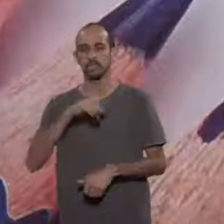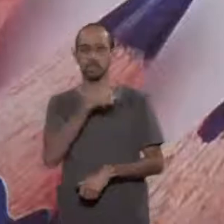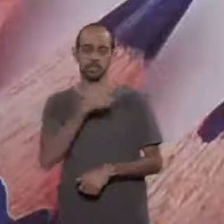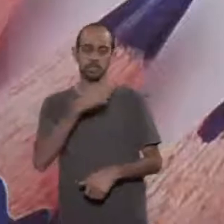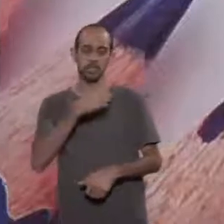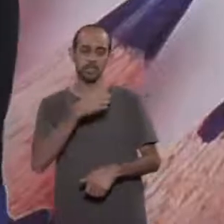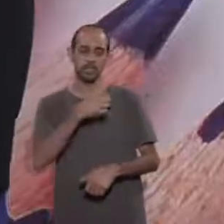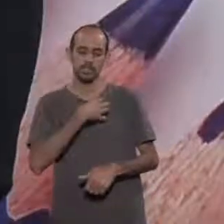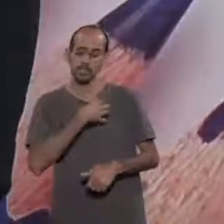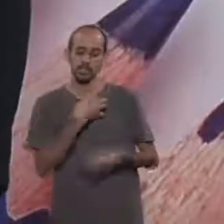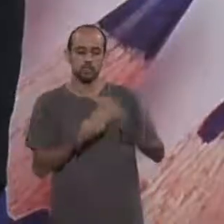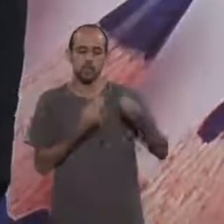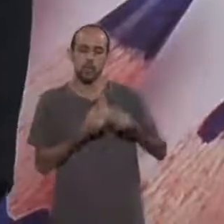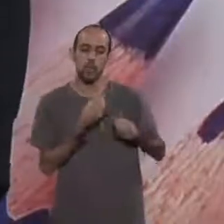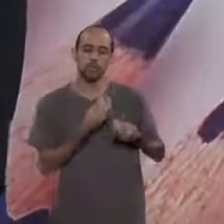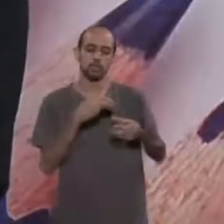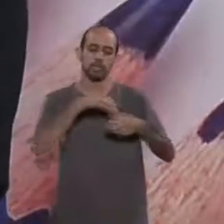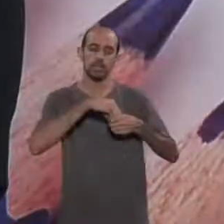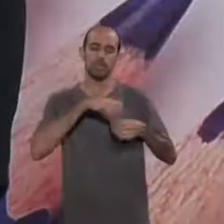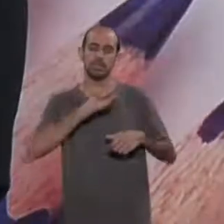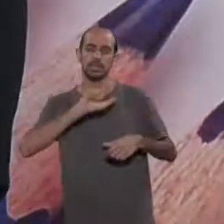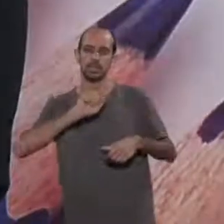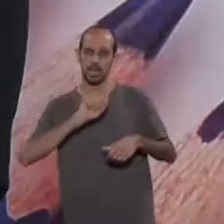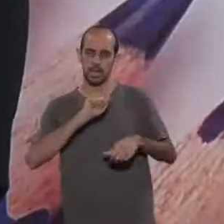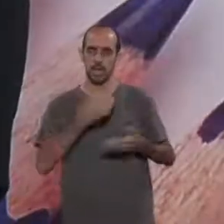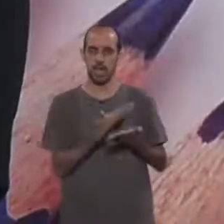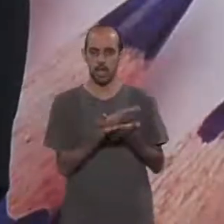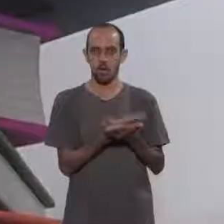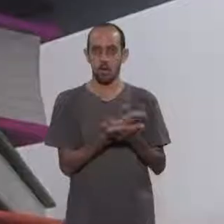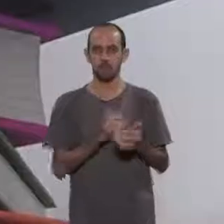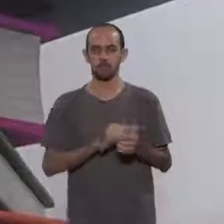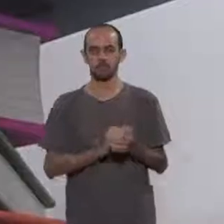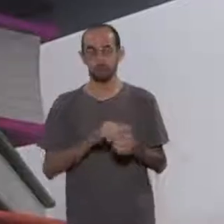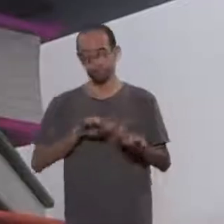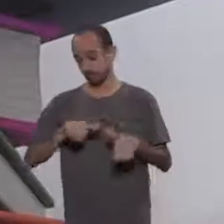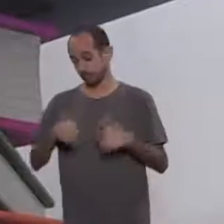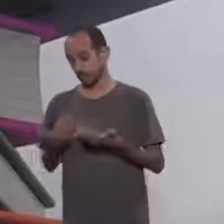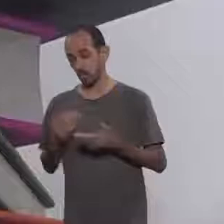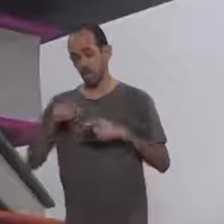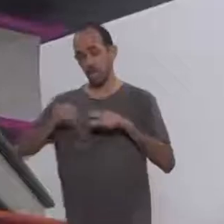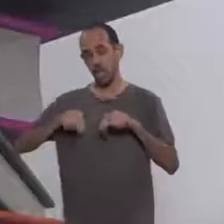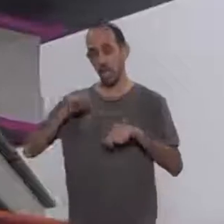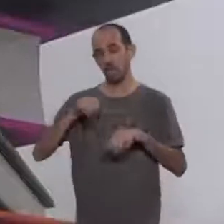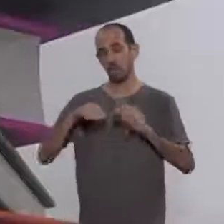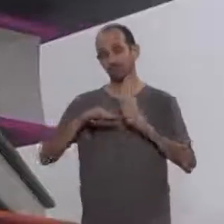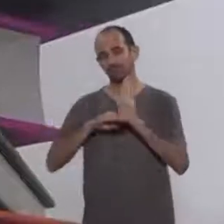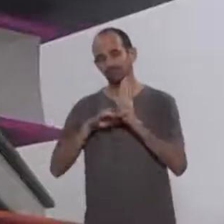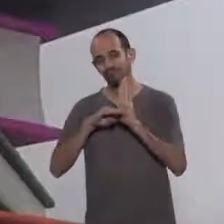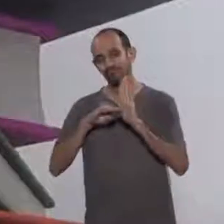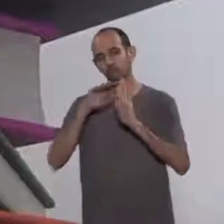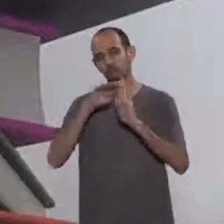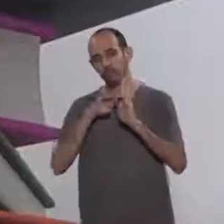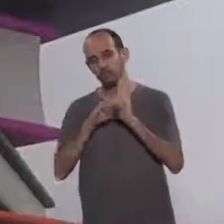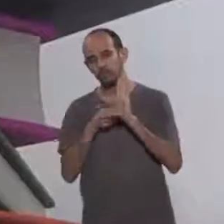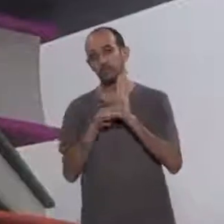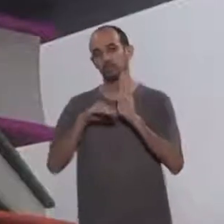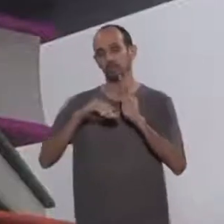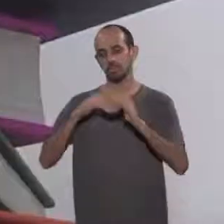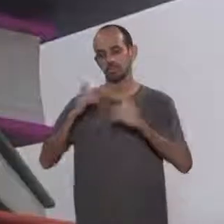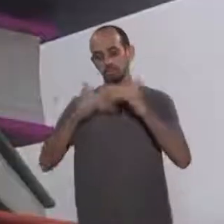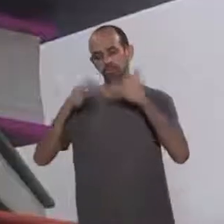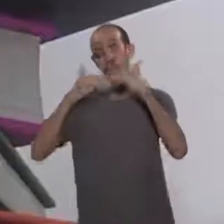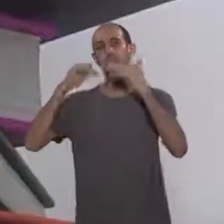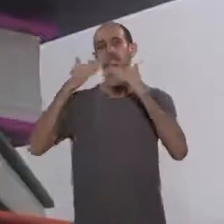você sente isso? Como é que o trabalho fica? Então, é um processo que ainda está em desenvolvimento, porque nós sabemos que a